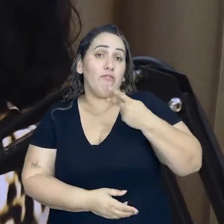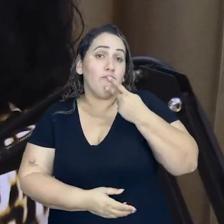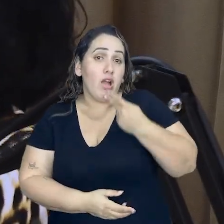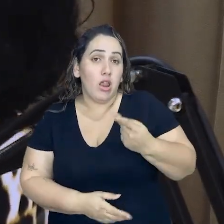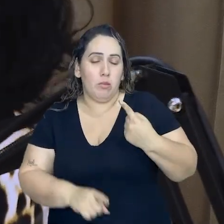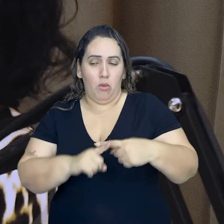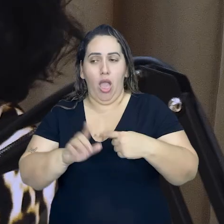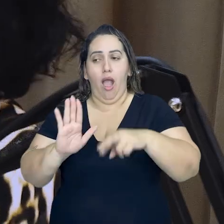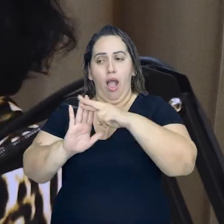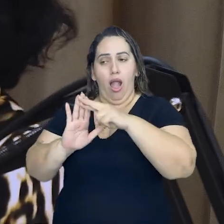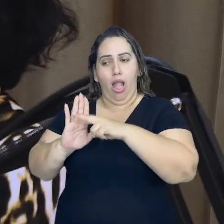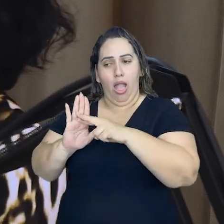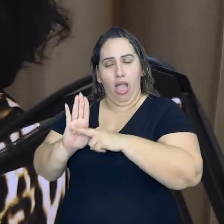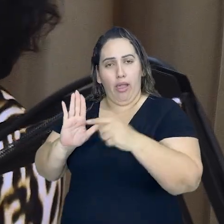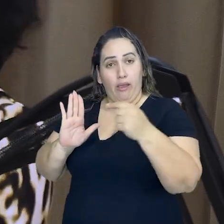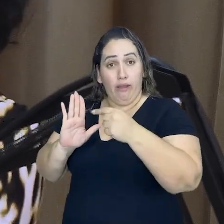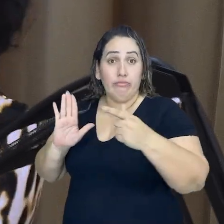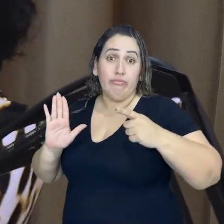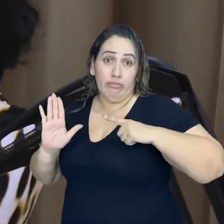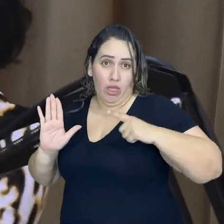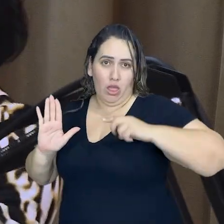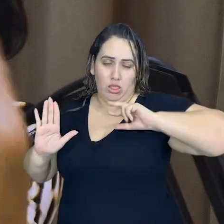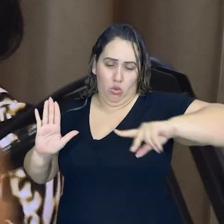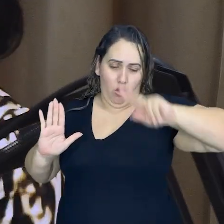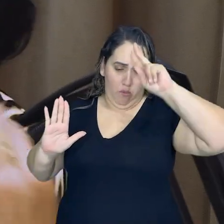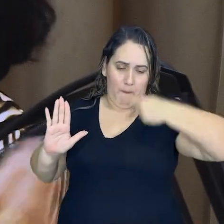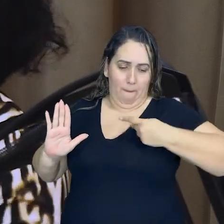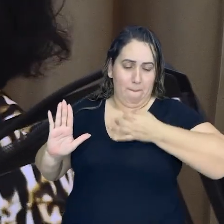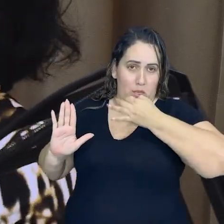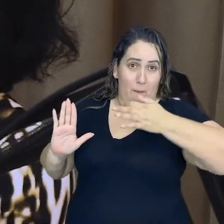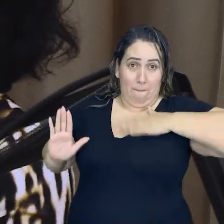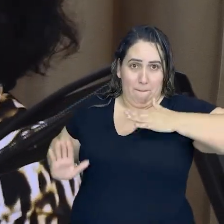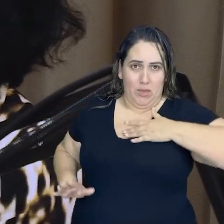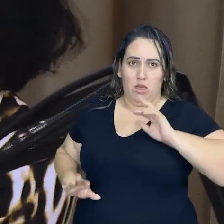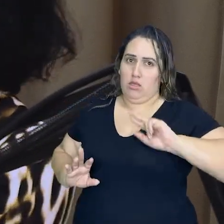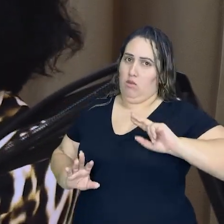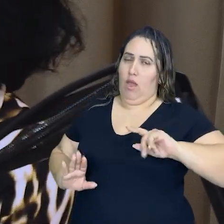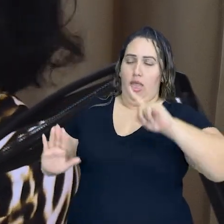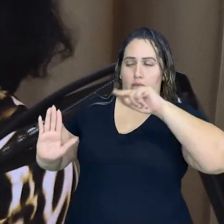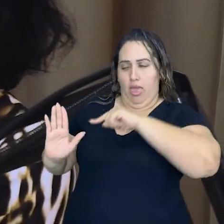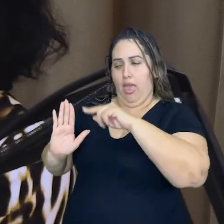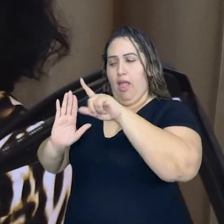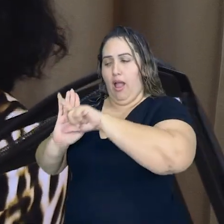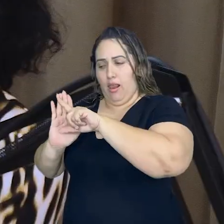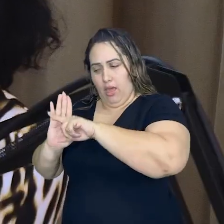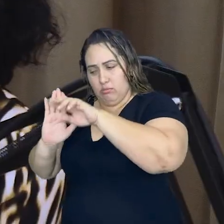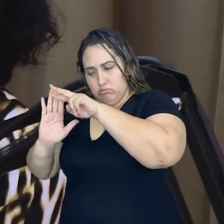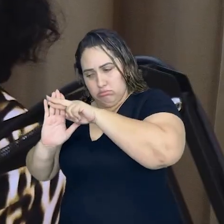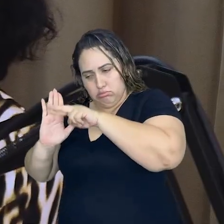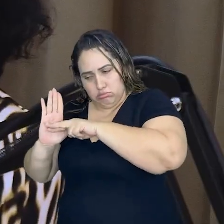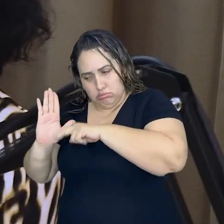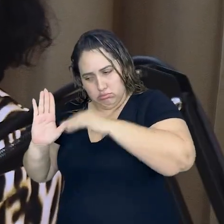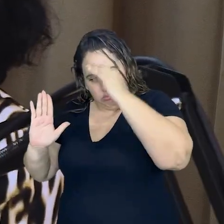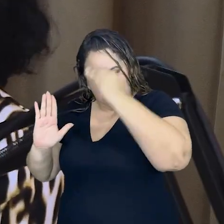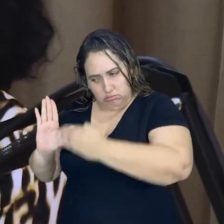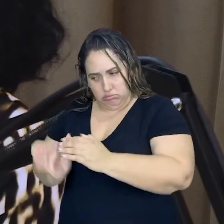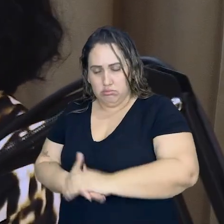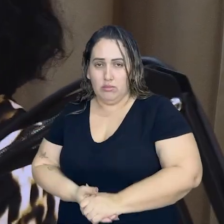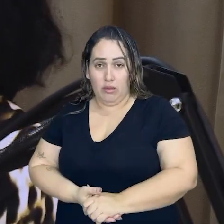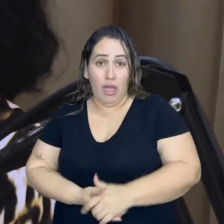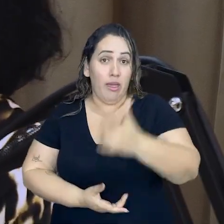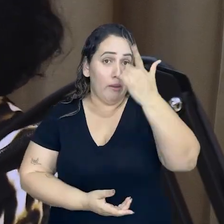para que é aquele dinheiro. Não, quando você receber, é que o critério já foi definido no registro de candidatura. Quando você receber